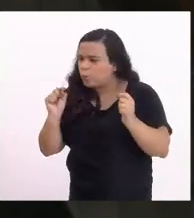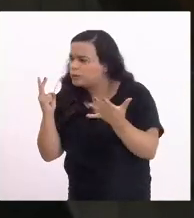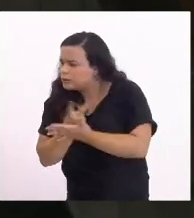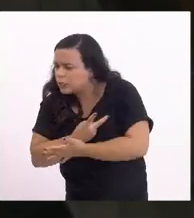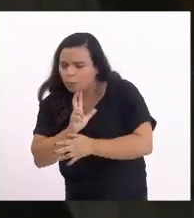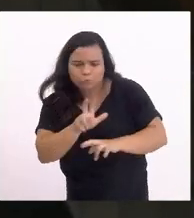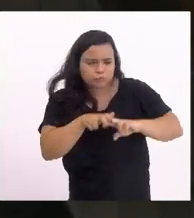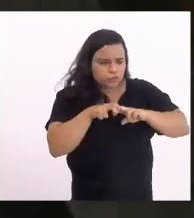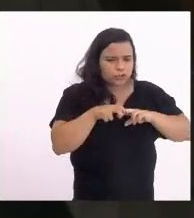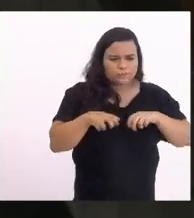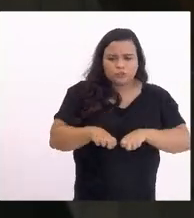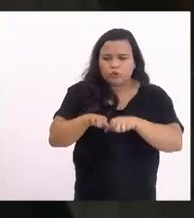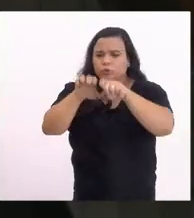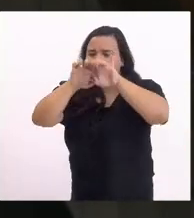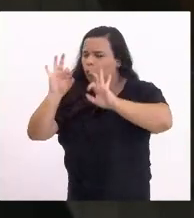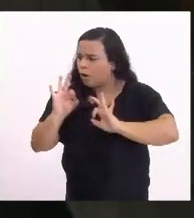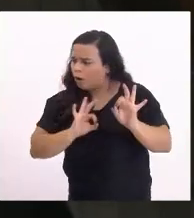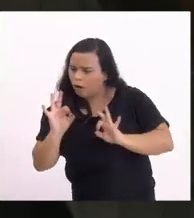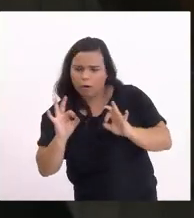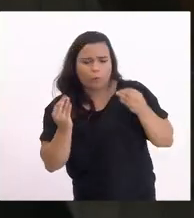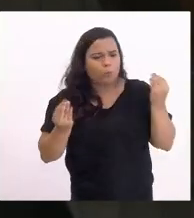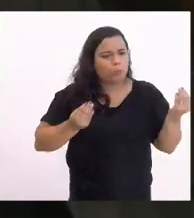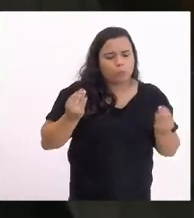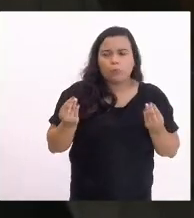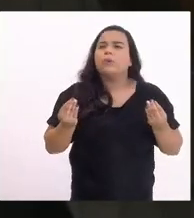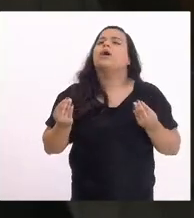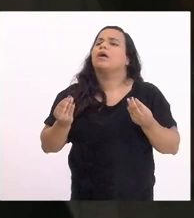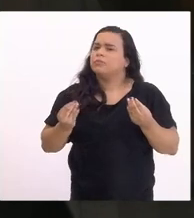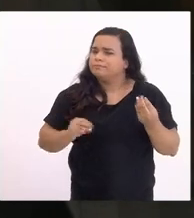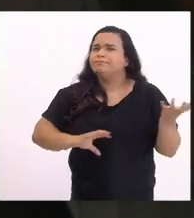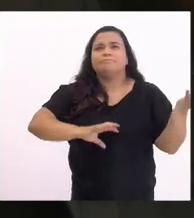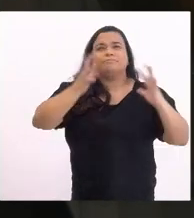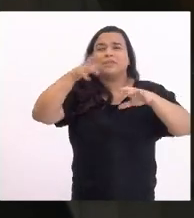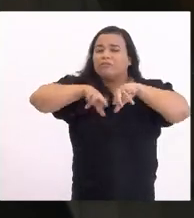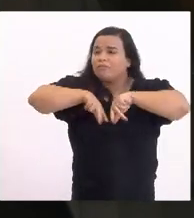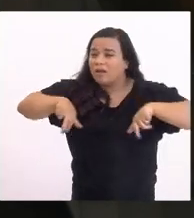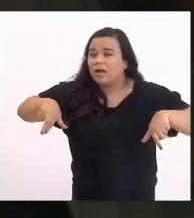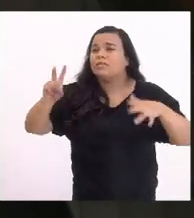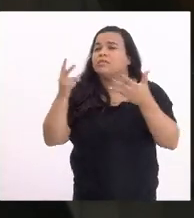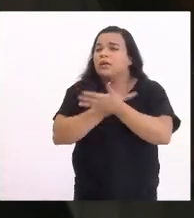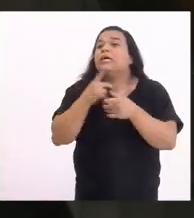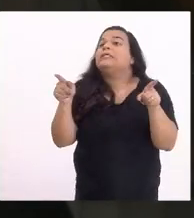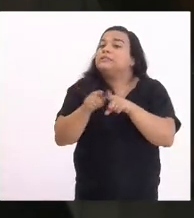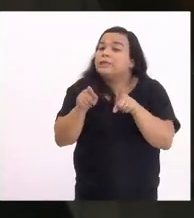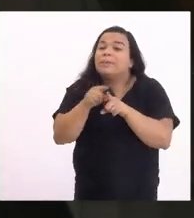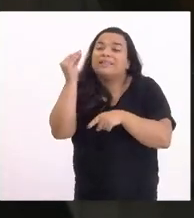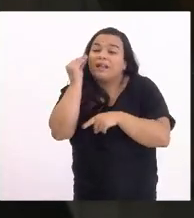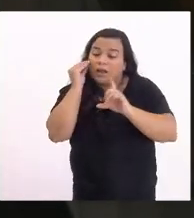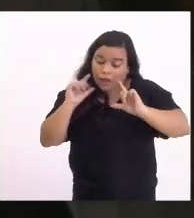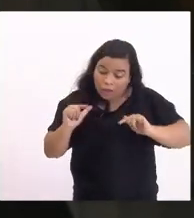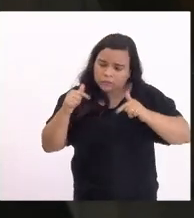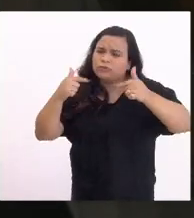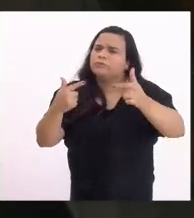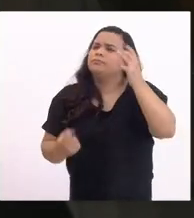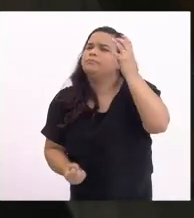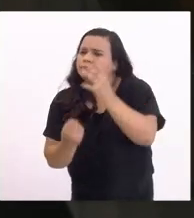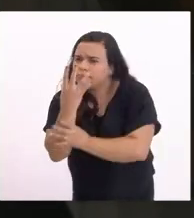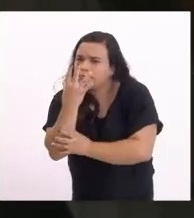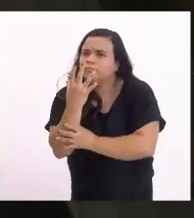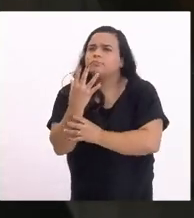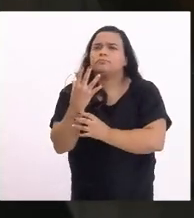razões estruturantes, né, dessas tragédias e também para desencadear medidas que